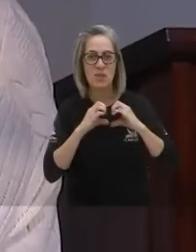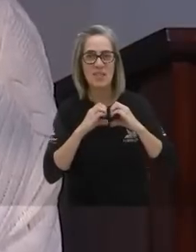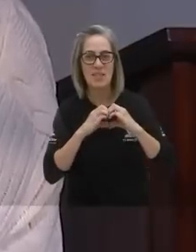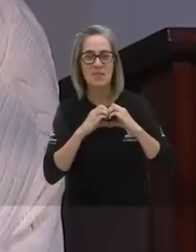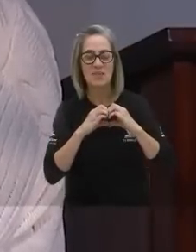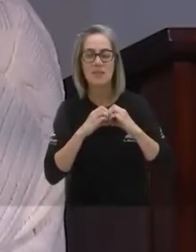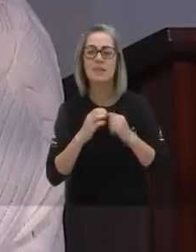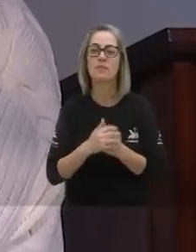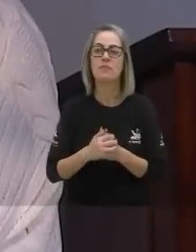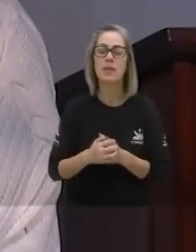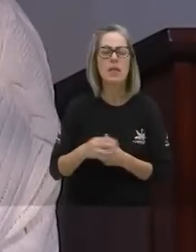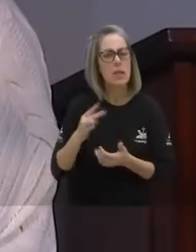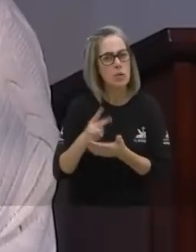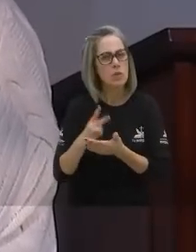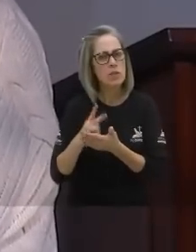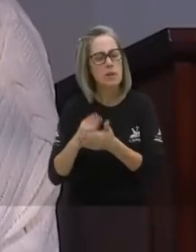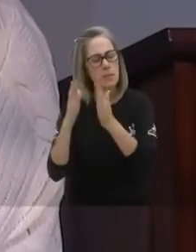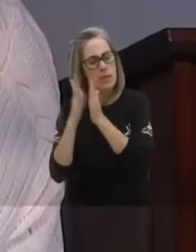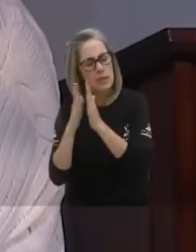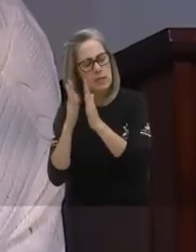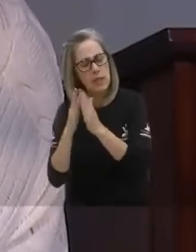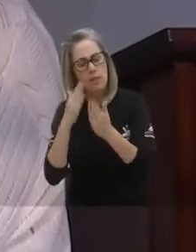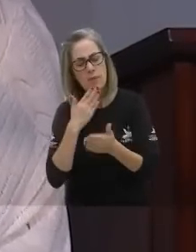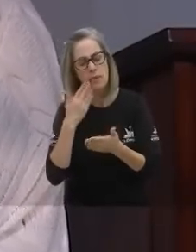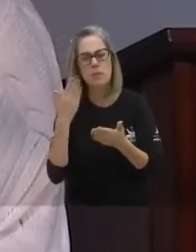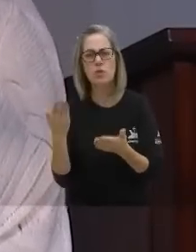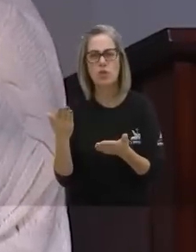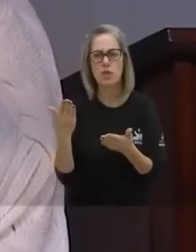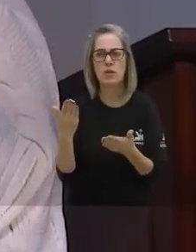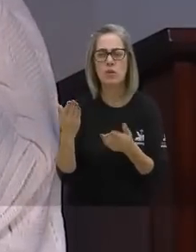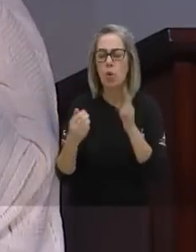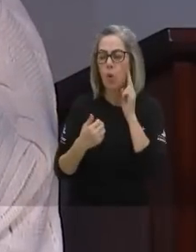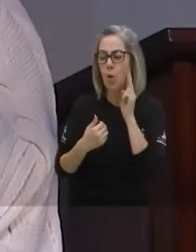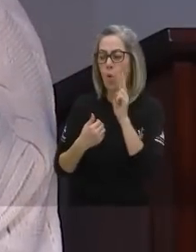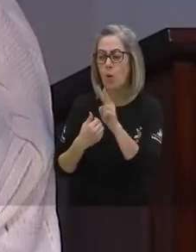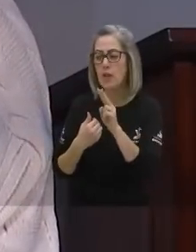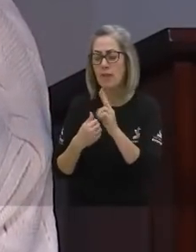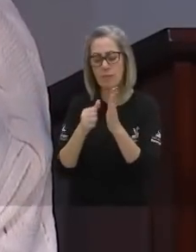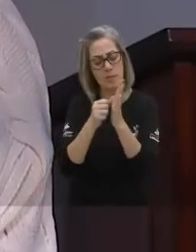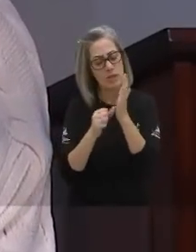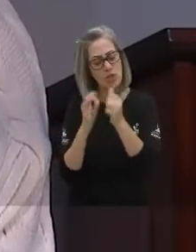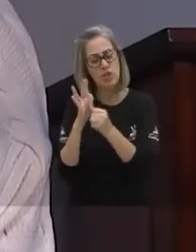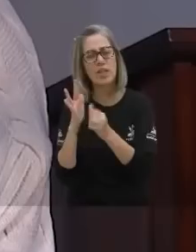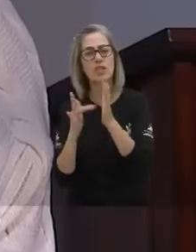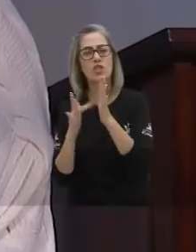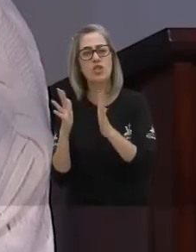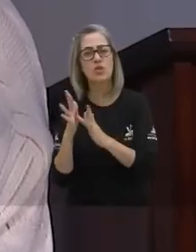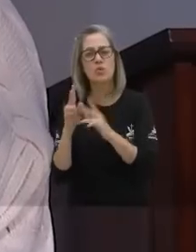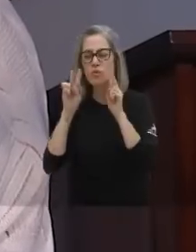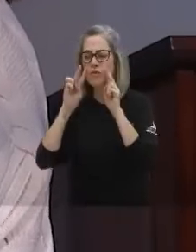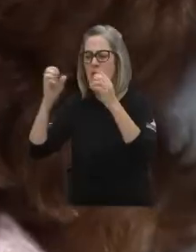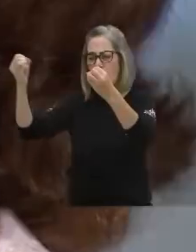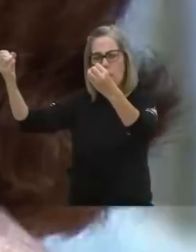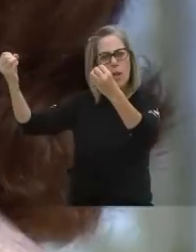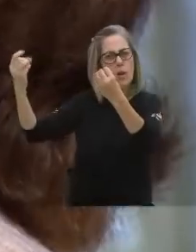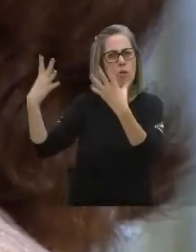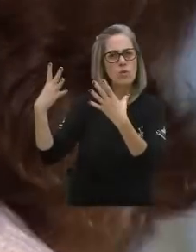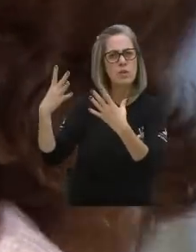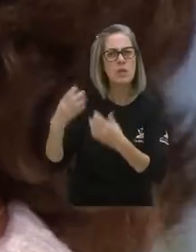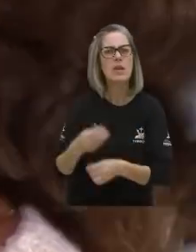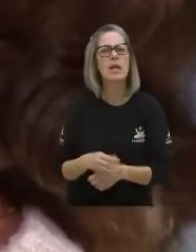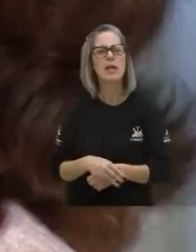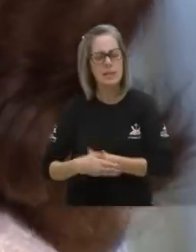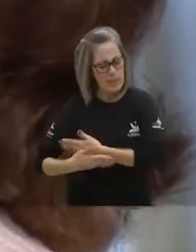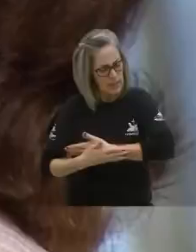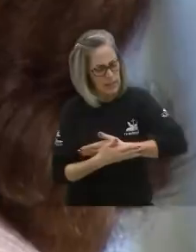a minha fé, cada vez que eu rezava para dizer, não, pode acreditar em mim, eu olhava para a chaga de Jesus e só via raios luminosos. Falei, esse menino vai ser